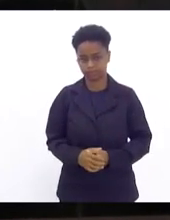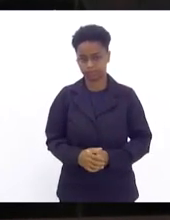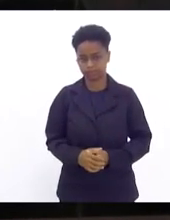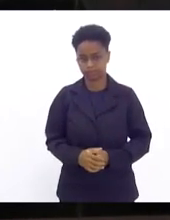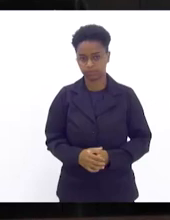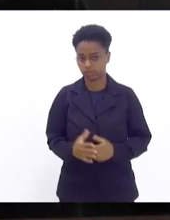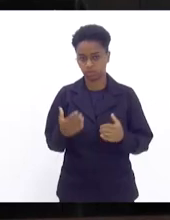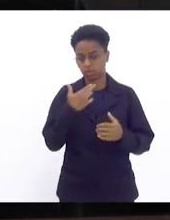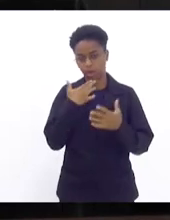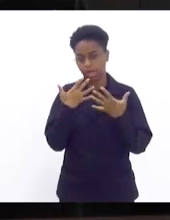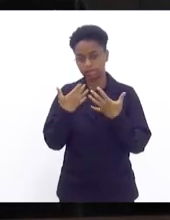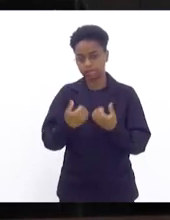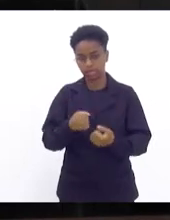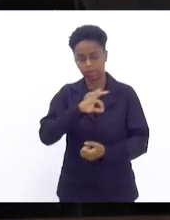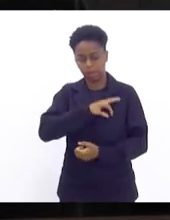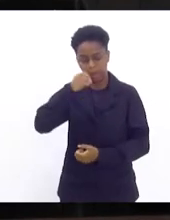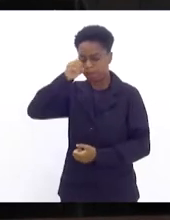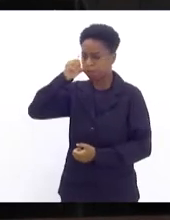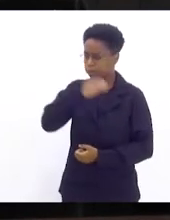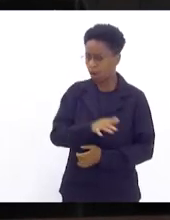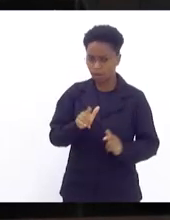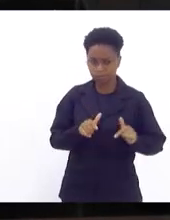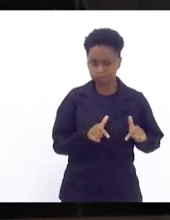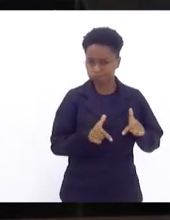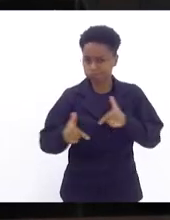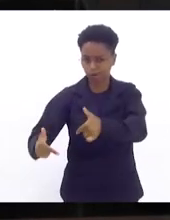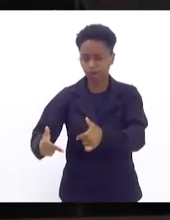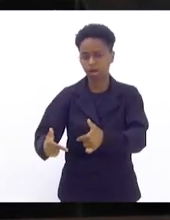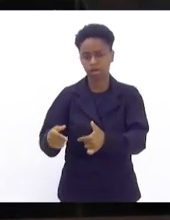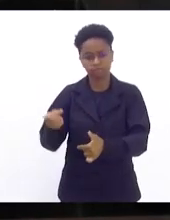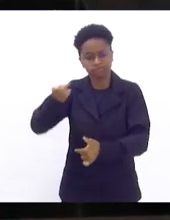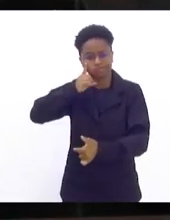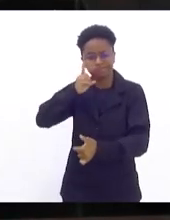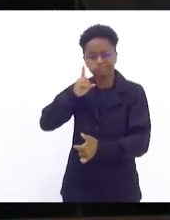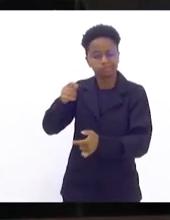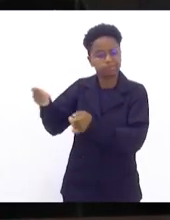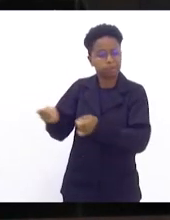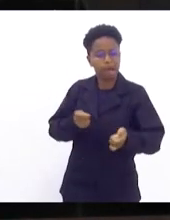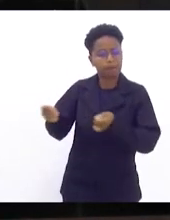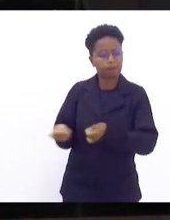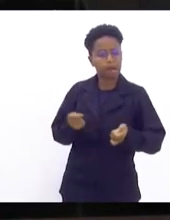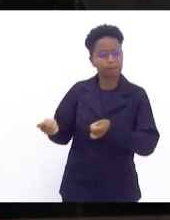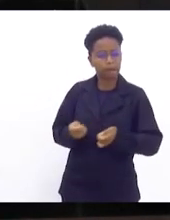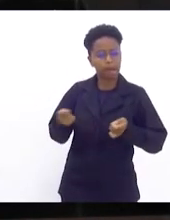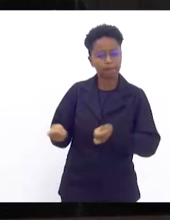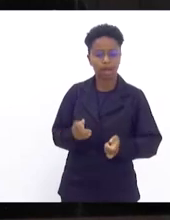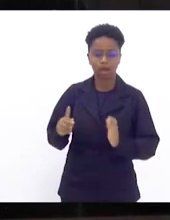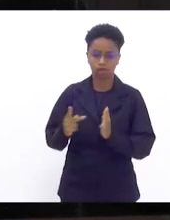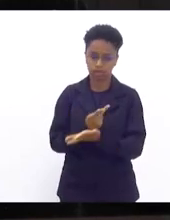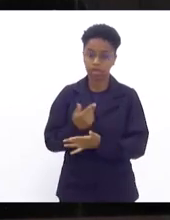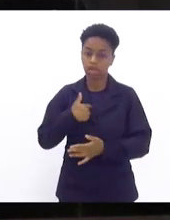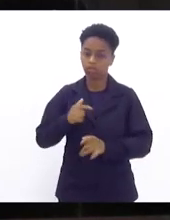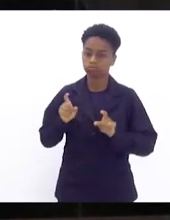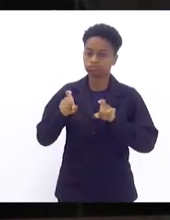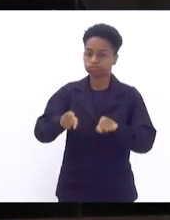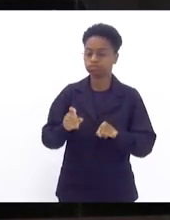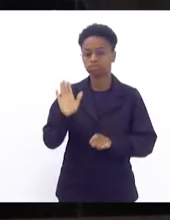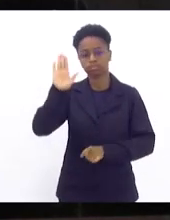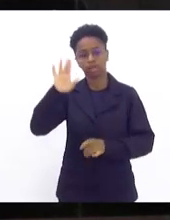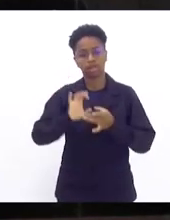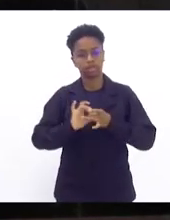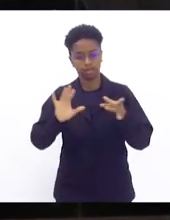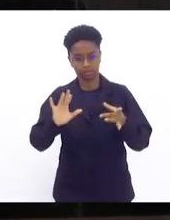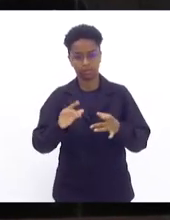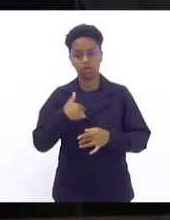o abuso de autoridade enquanto uma prática recorrente, e o meu mandato vai estar à disposição para essa questão. Agradeço